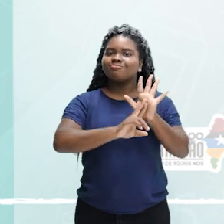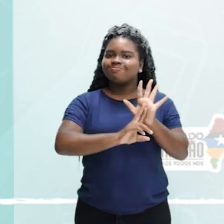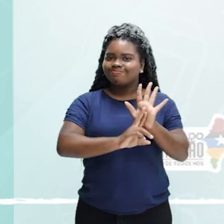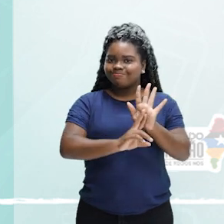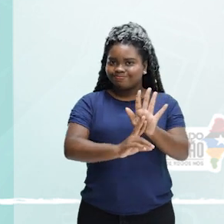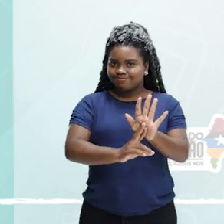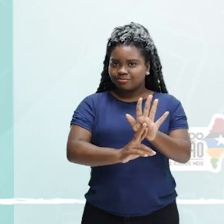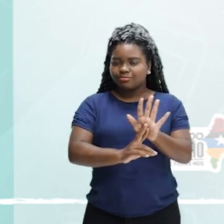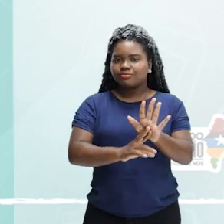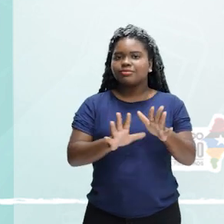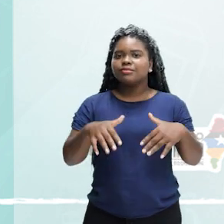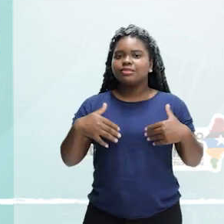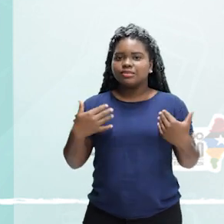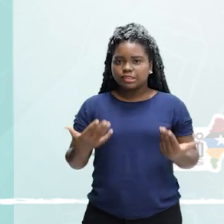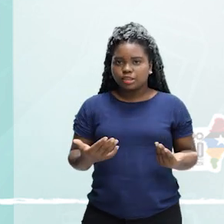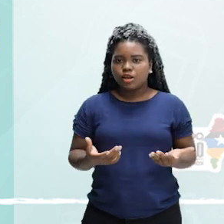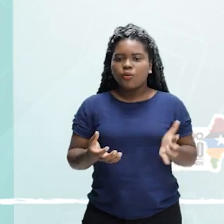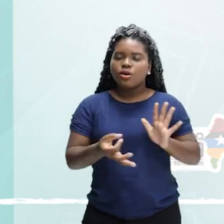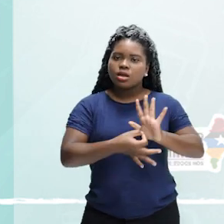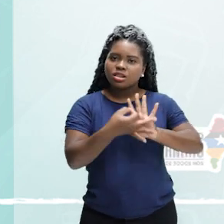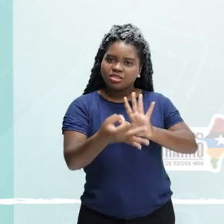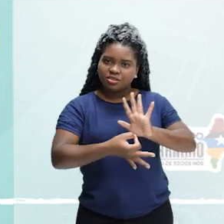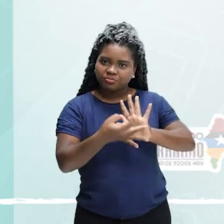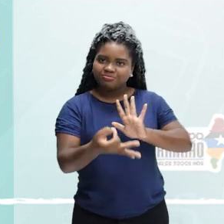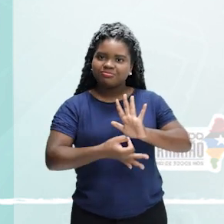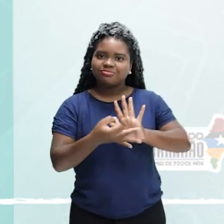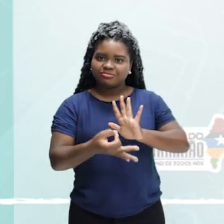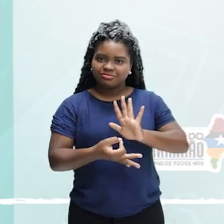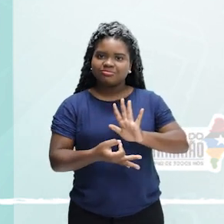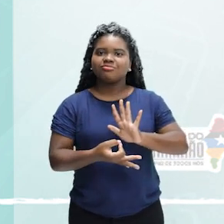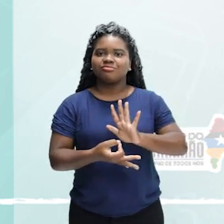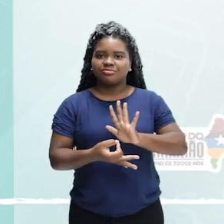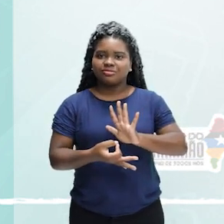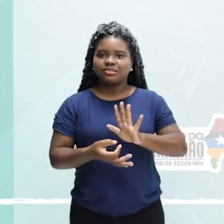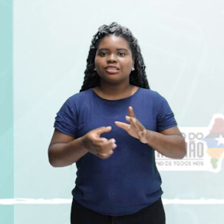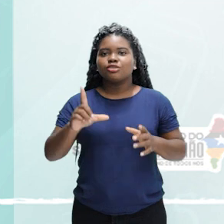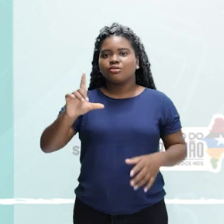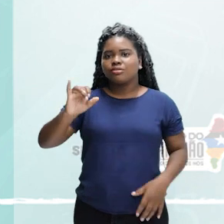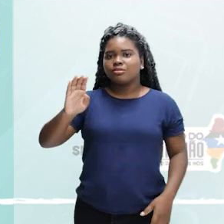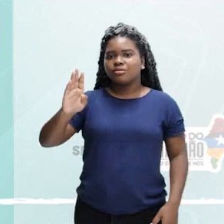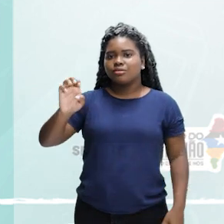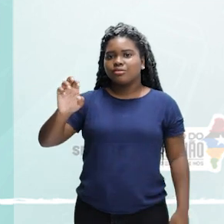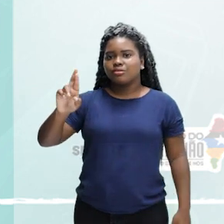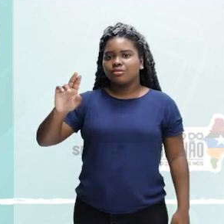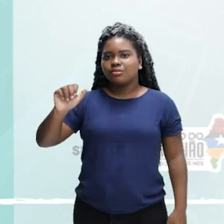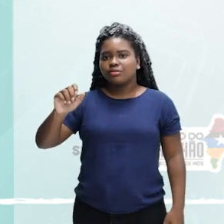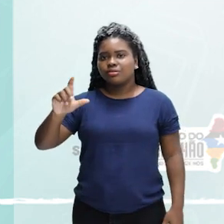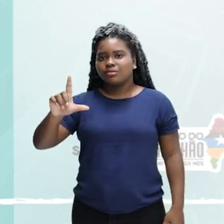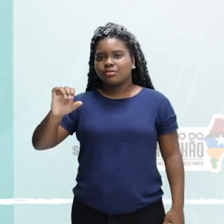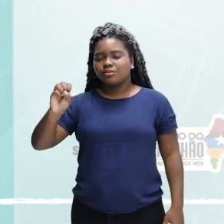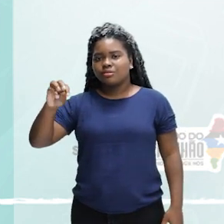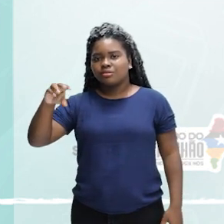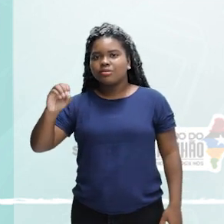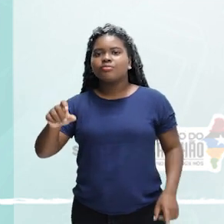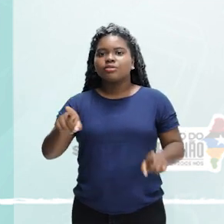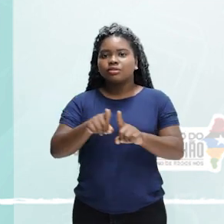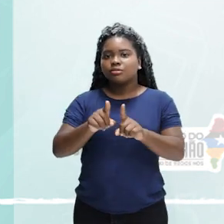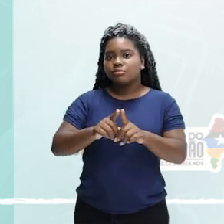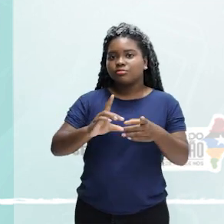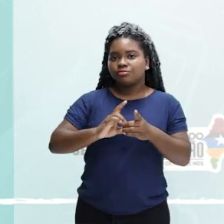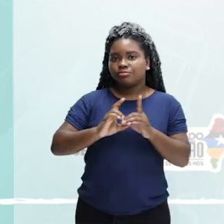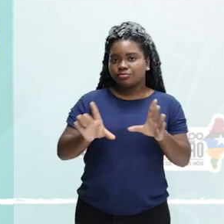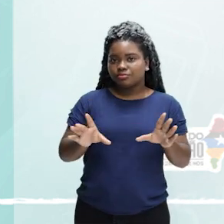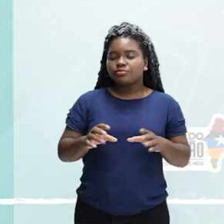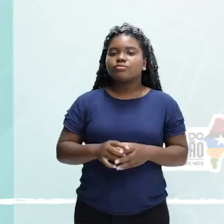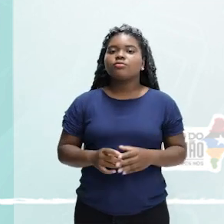ele defende tanto o liberalismo quanto a democracia representativa. O principal livro do Tocqueville se chama